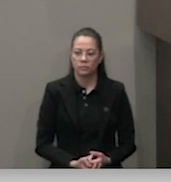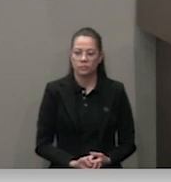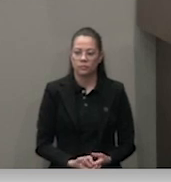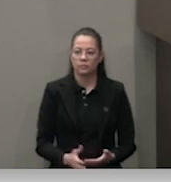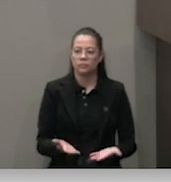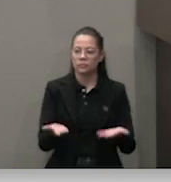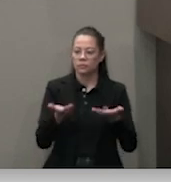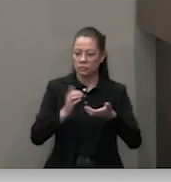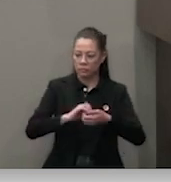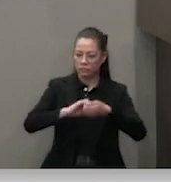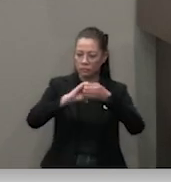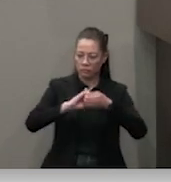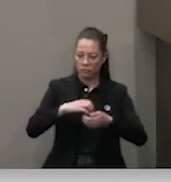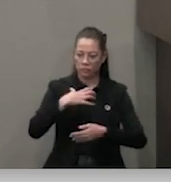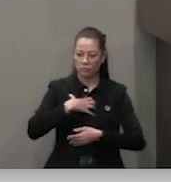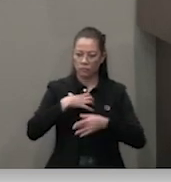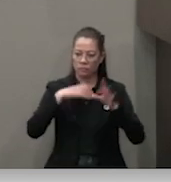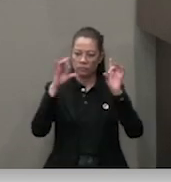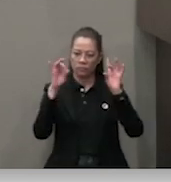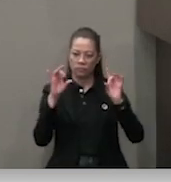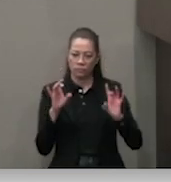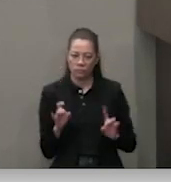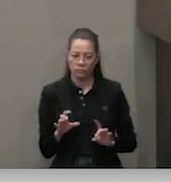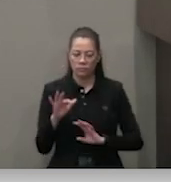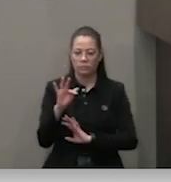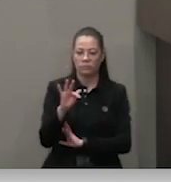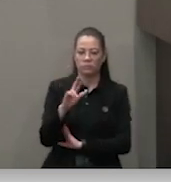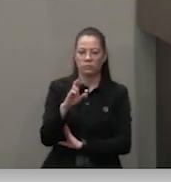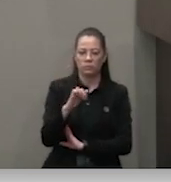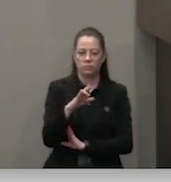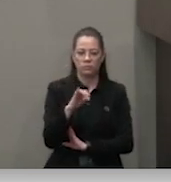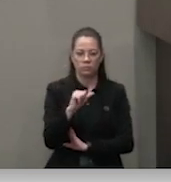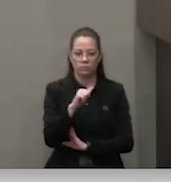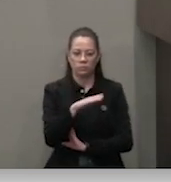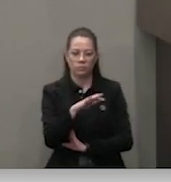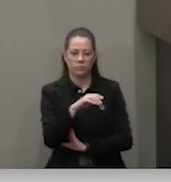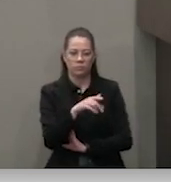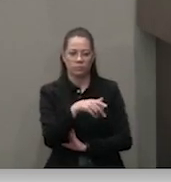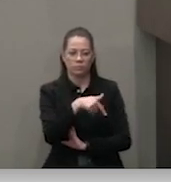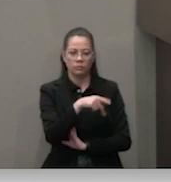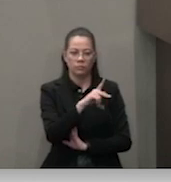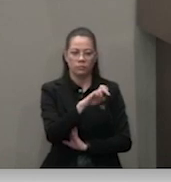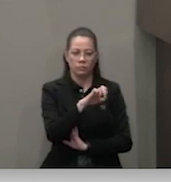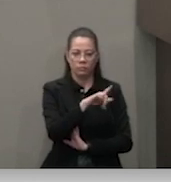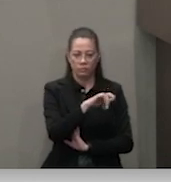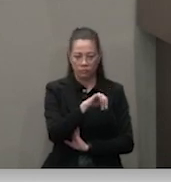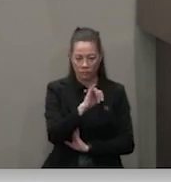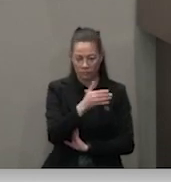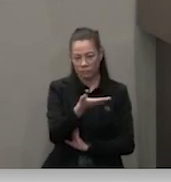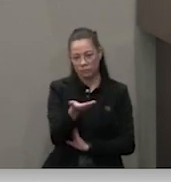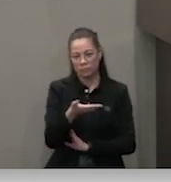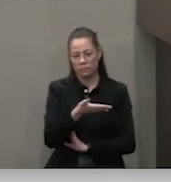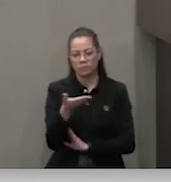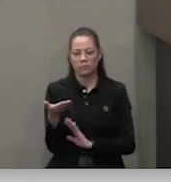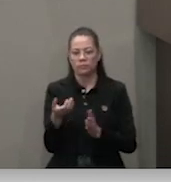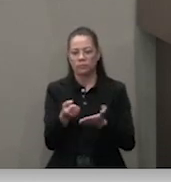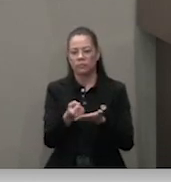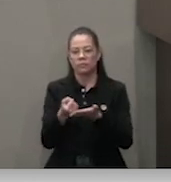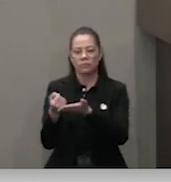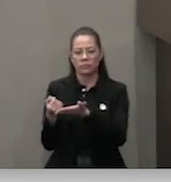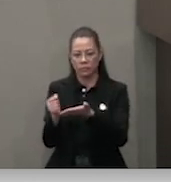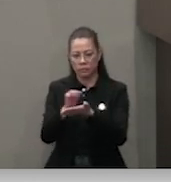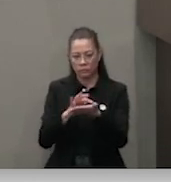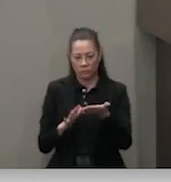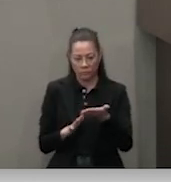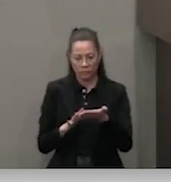quero saudar de forma muito especial a Francesca e a Kelly que estão aí no plenário que vieram convidar os vereadores paraa atividade das